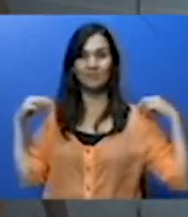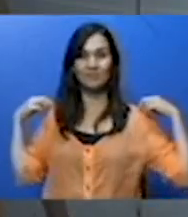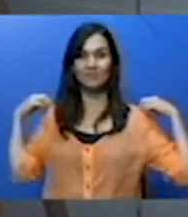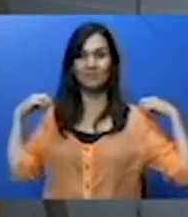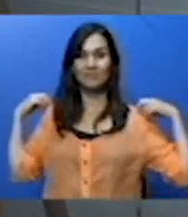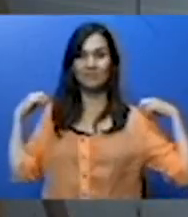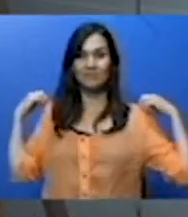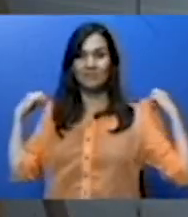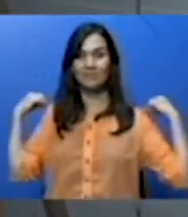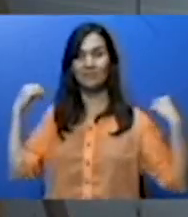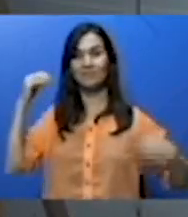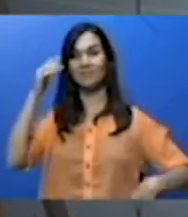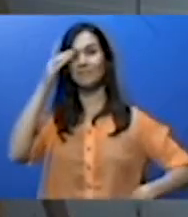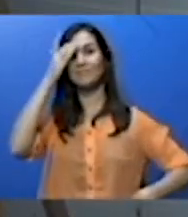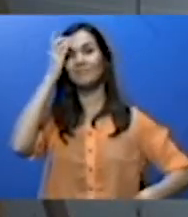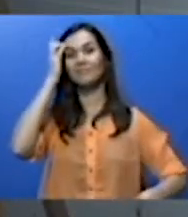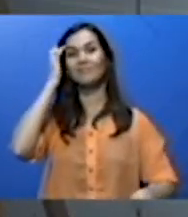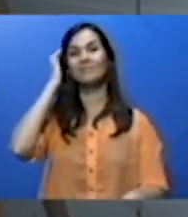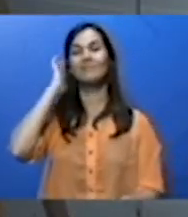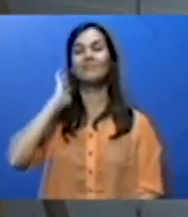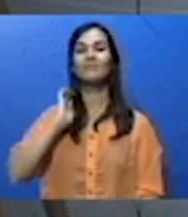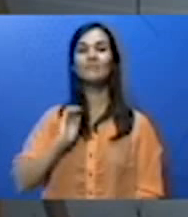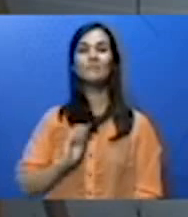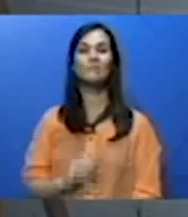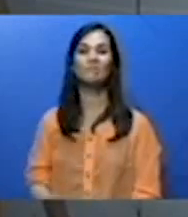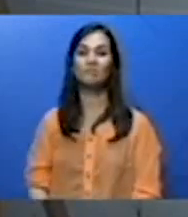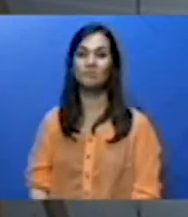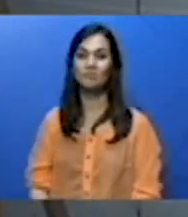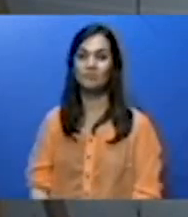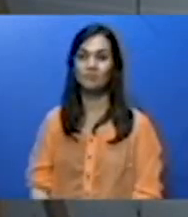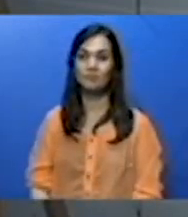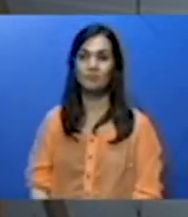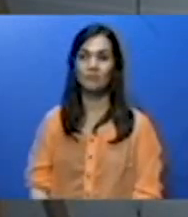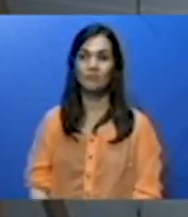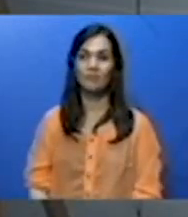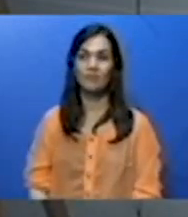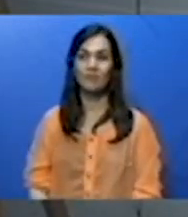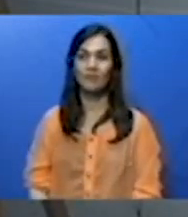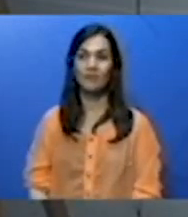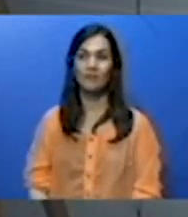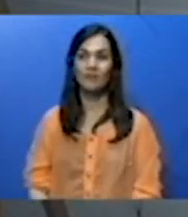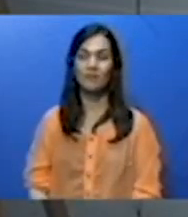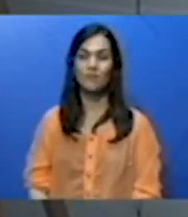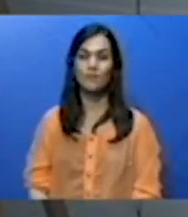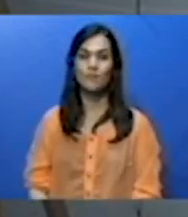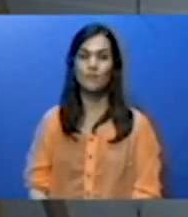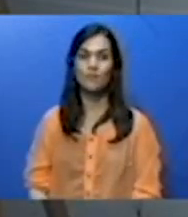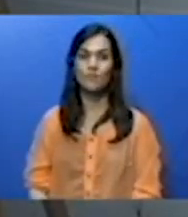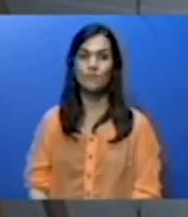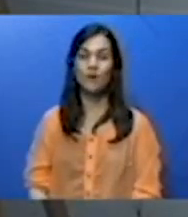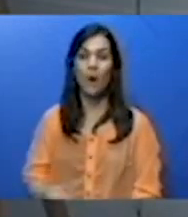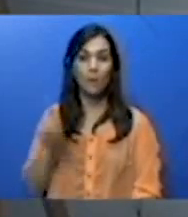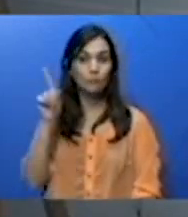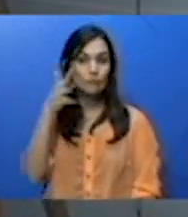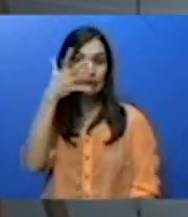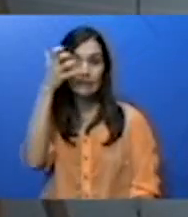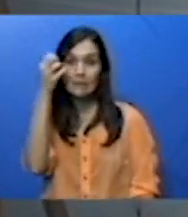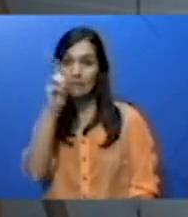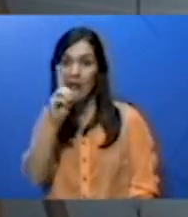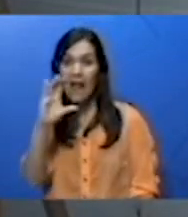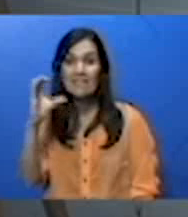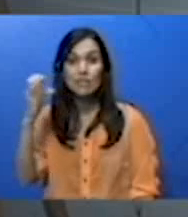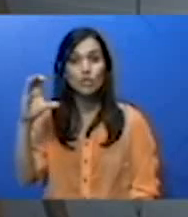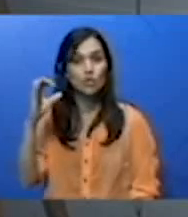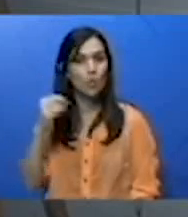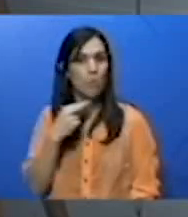Criança, com C cedilha, né, Clarinha? Isso, professora, aquele dia tem rei, né? É, mas não tem problema não. Agora você não vai errar